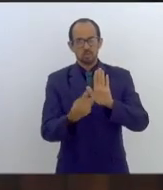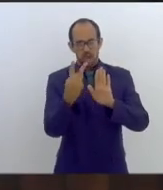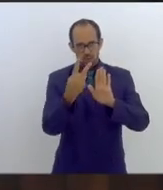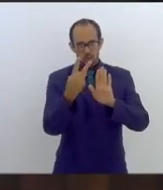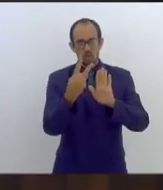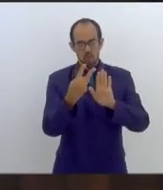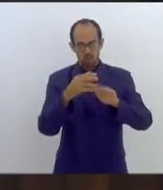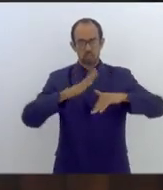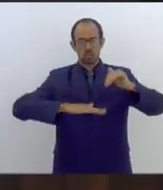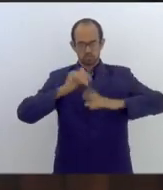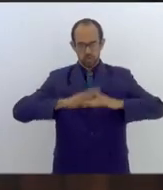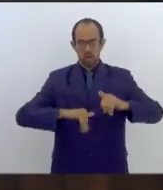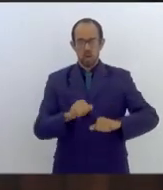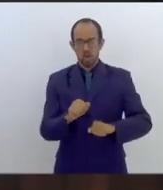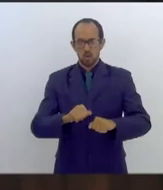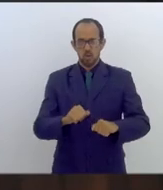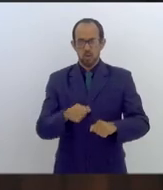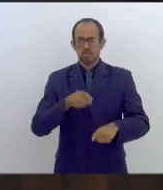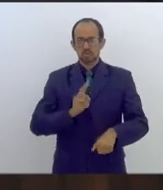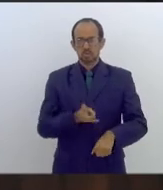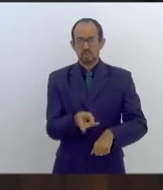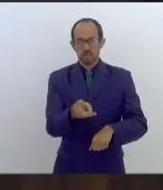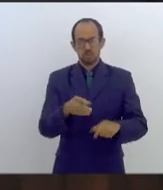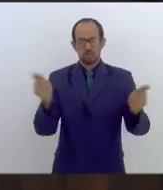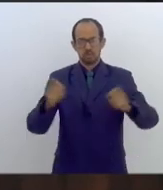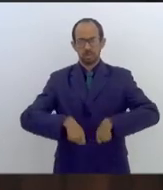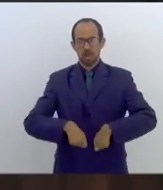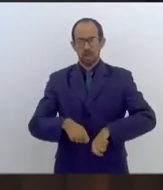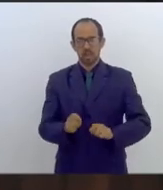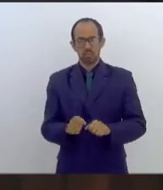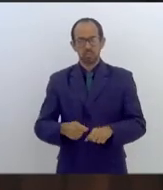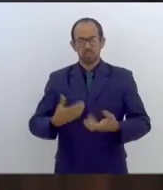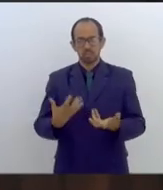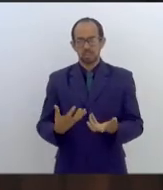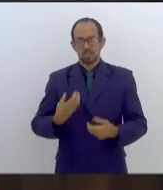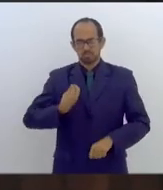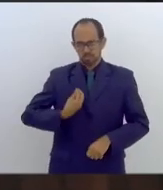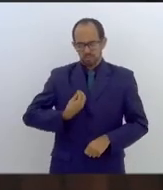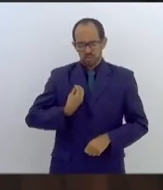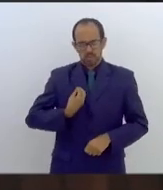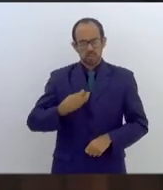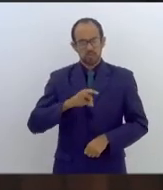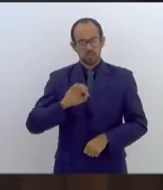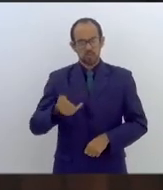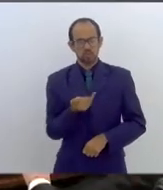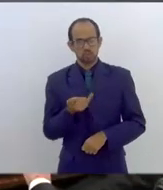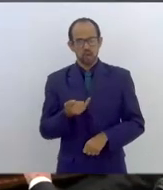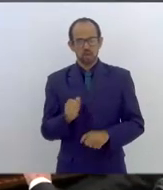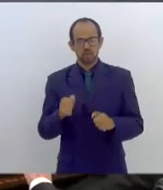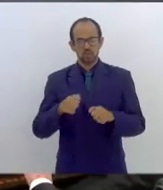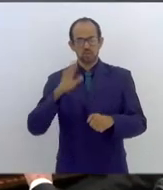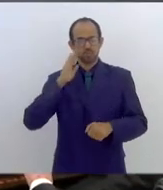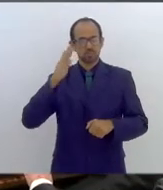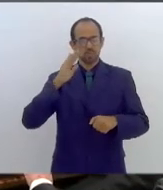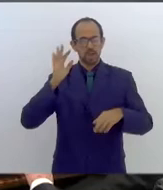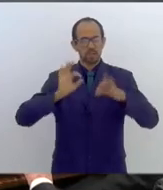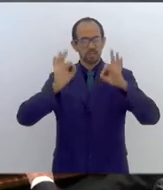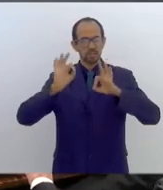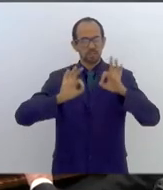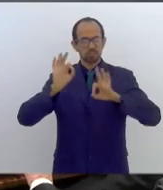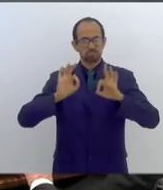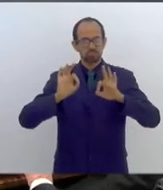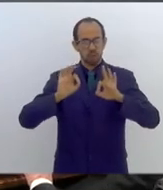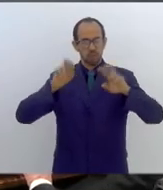temos buscado contar sempre que possível com a participação do Tribunal de Justiça nos principais temas debatidos na Assembleia